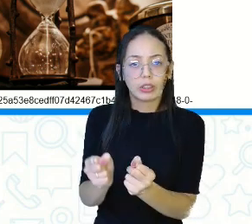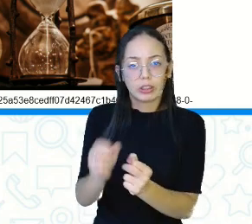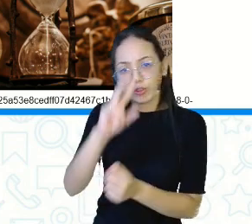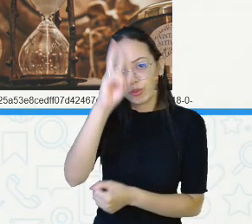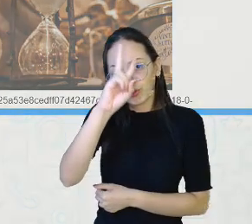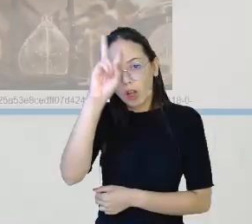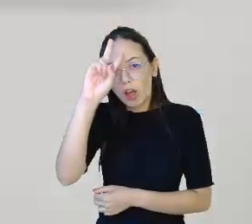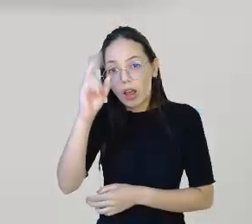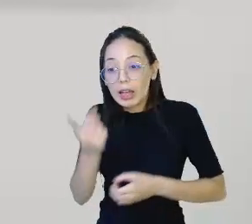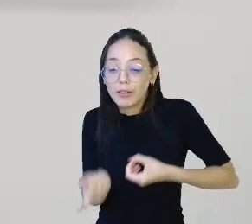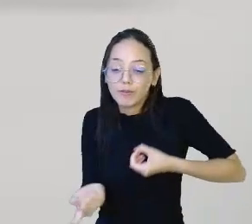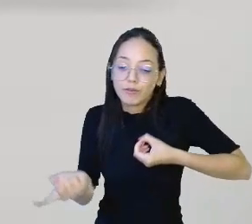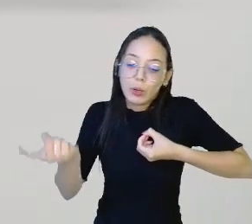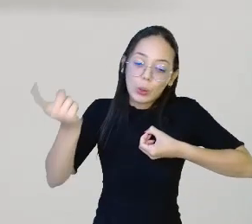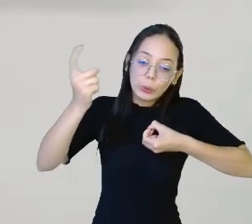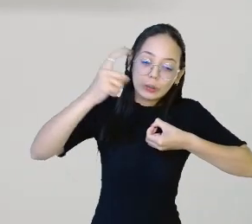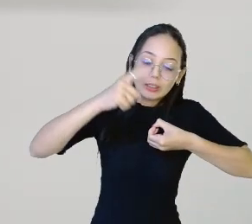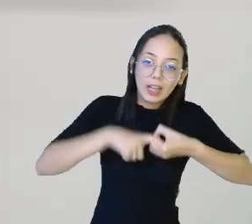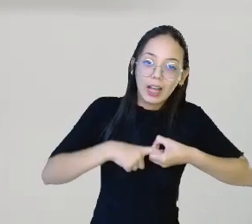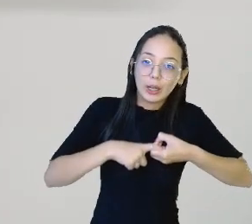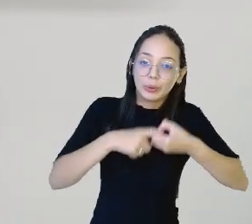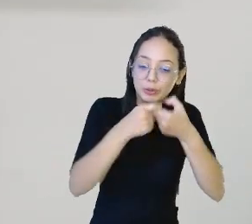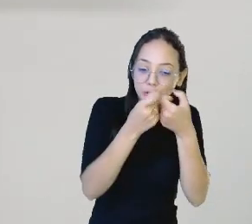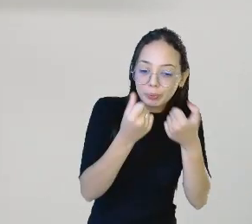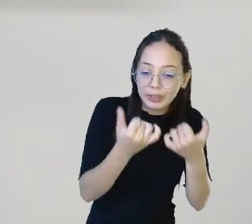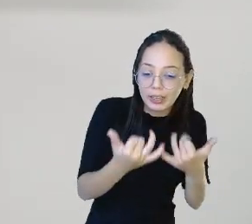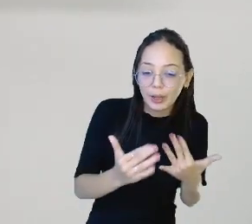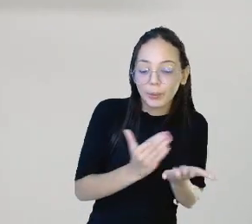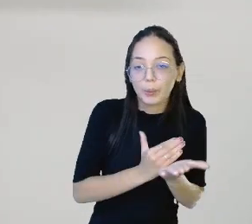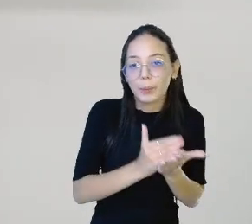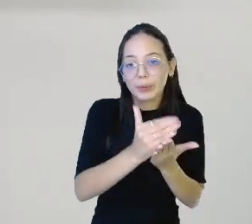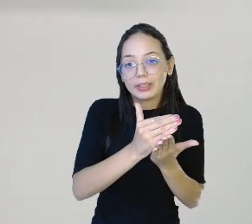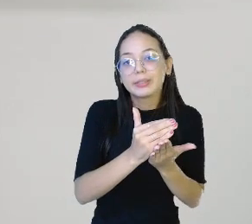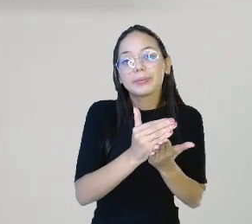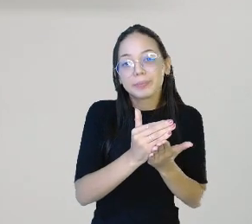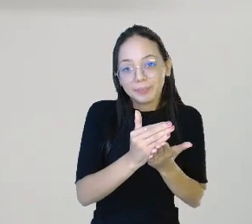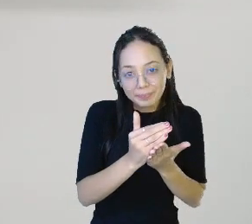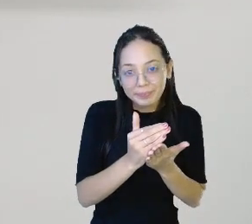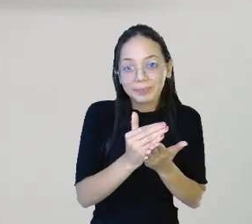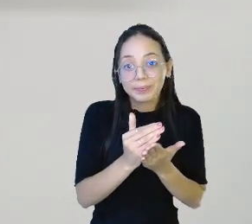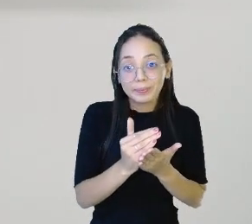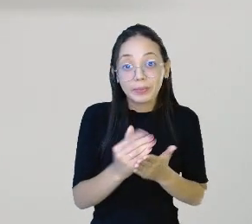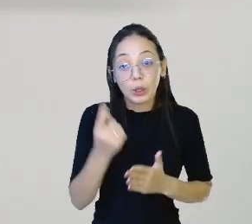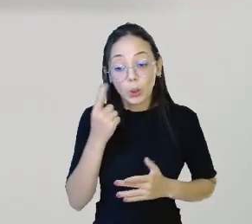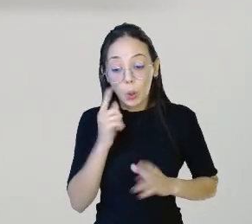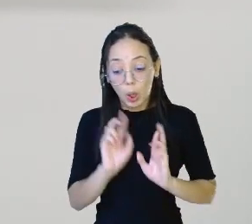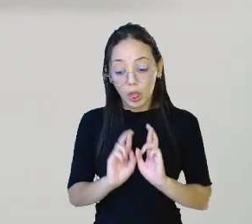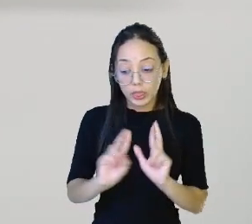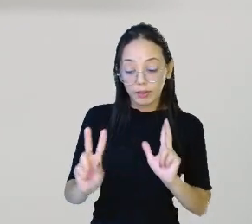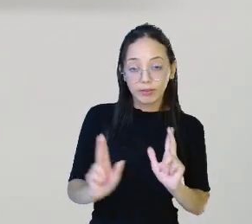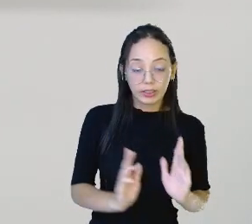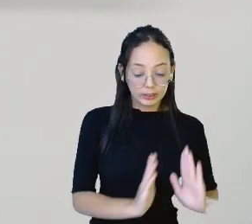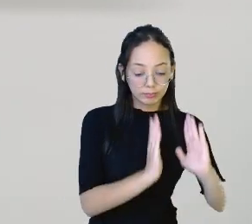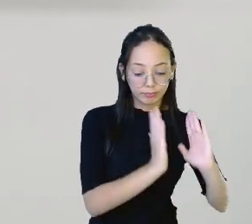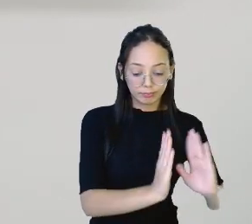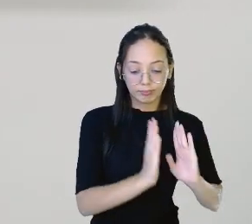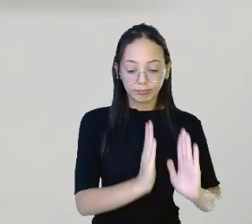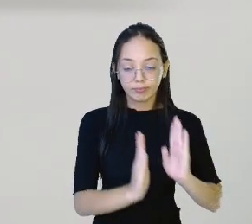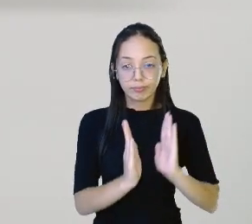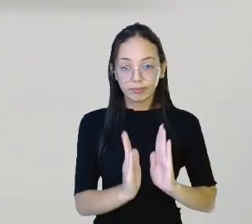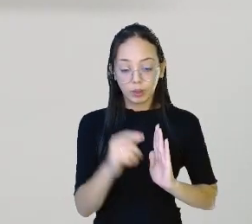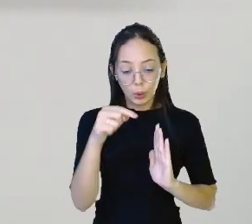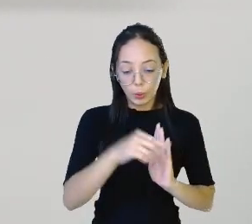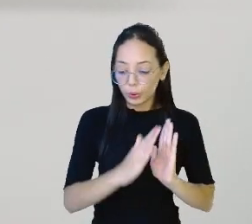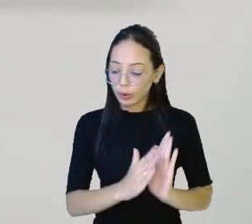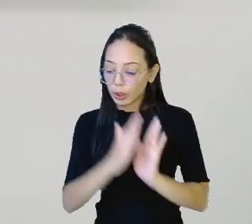e depois ele explicando como foi que começou, tá certo? Então, tem a diferença do tempo cronológico